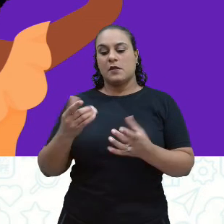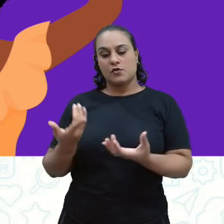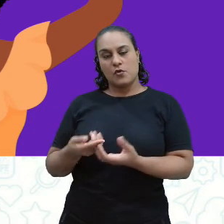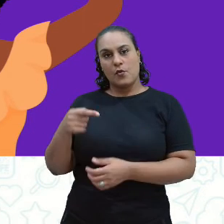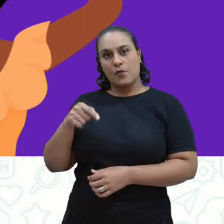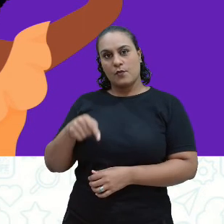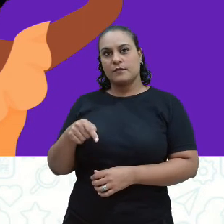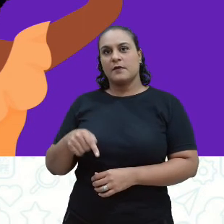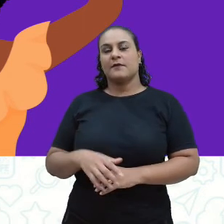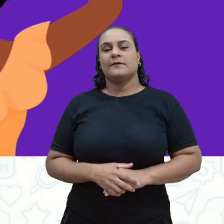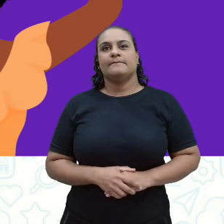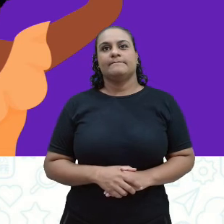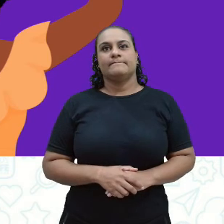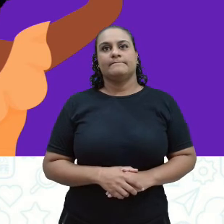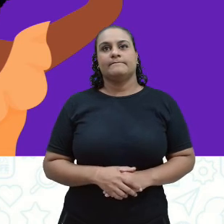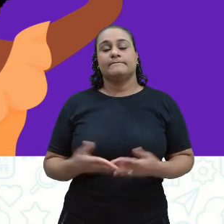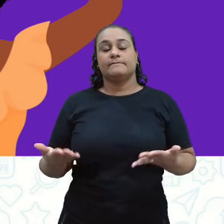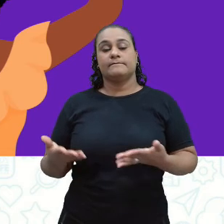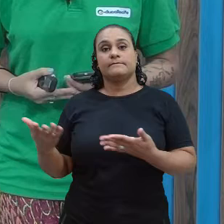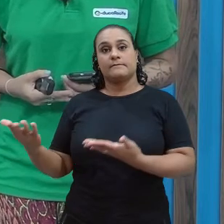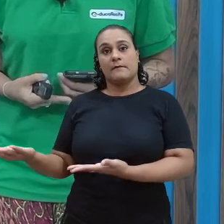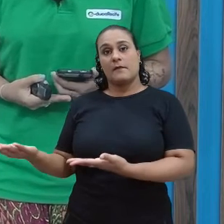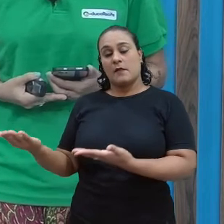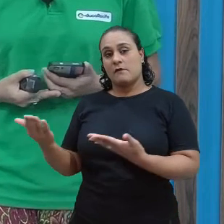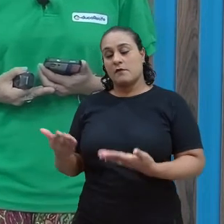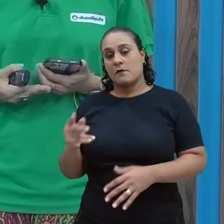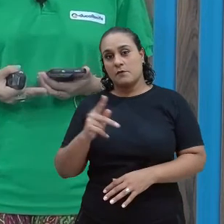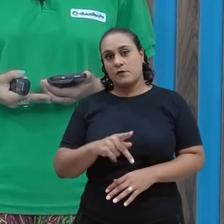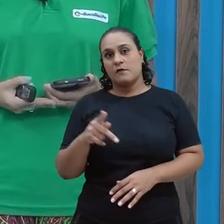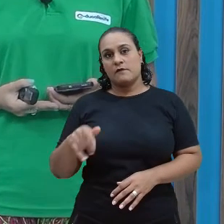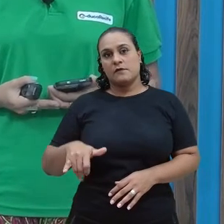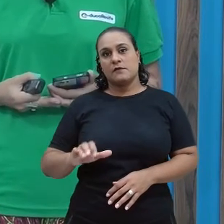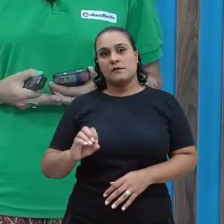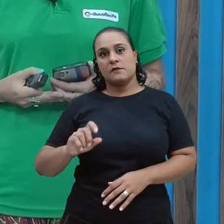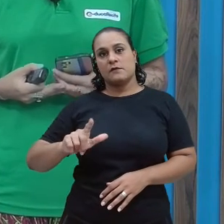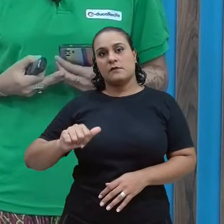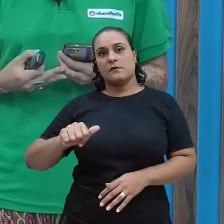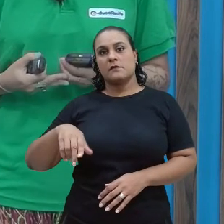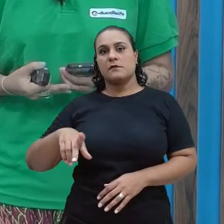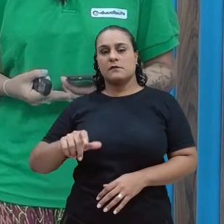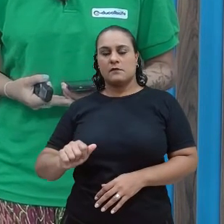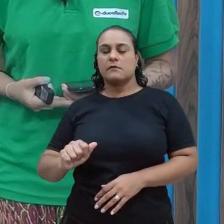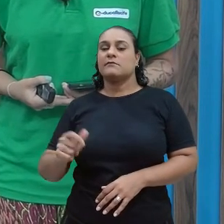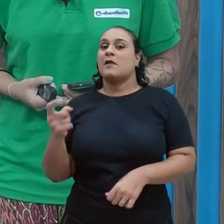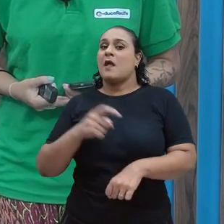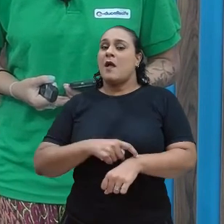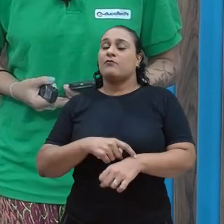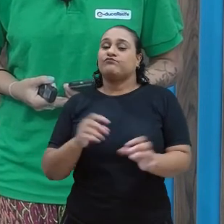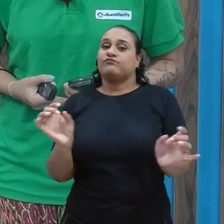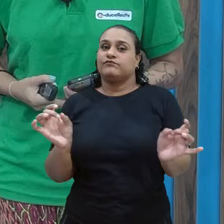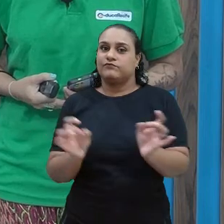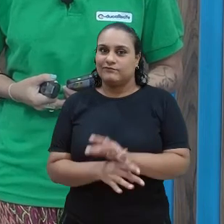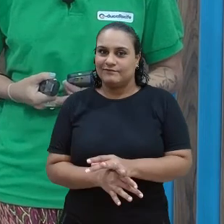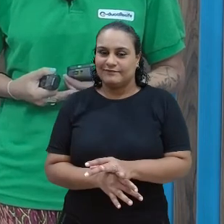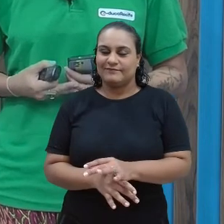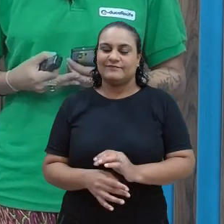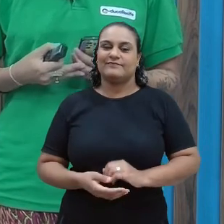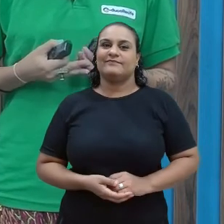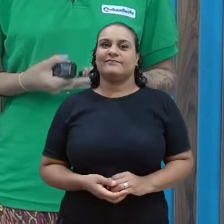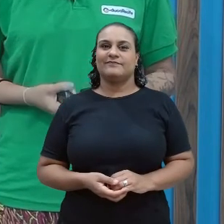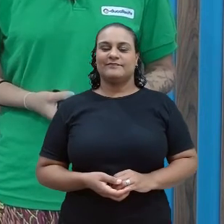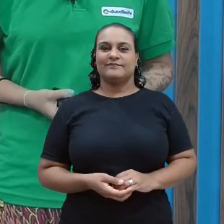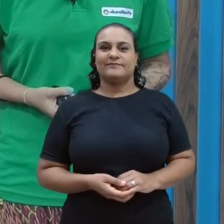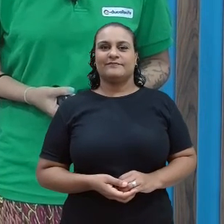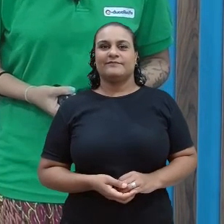comunidades aí. Certo? Eu vou passar agora a palavra para a professora Yolanda, que a gente está chegando ao final dessa aula, certo?